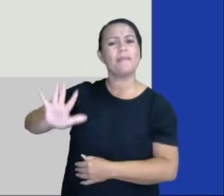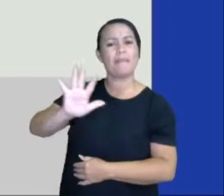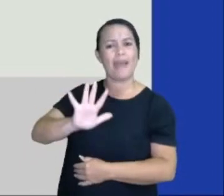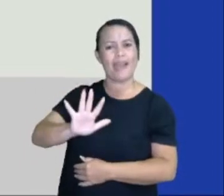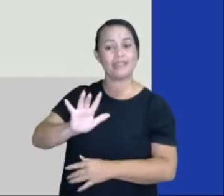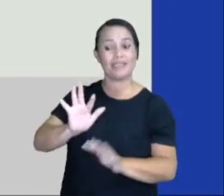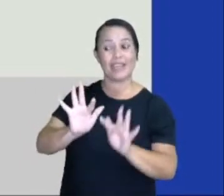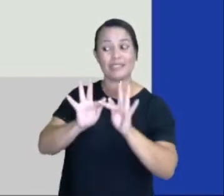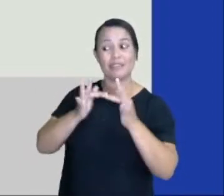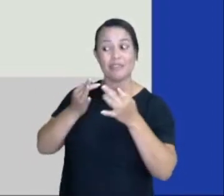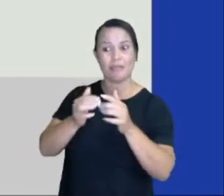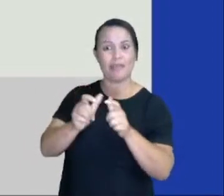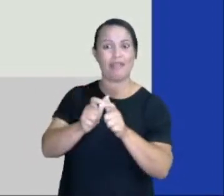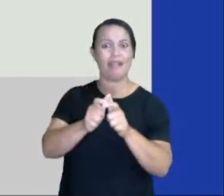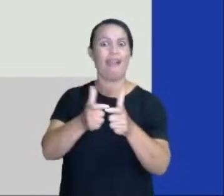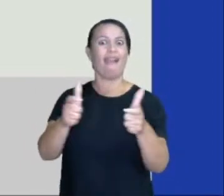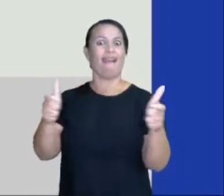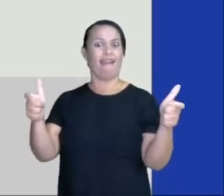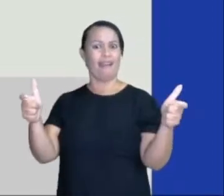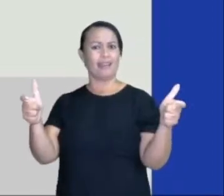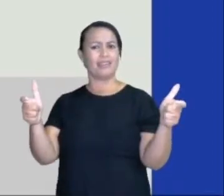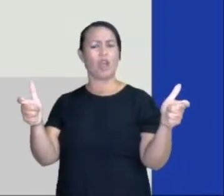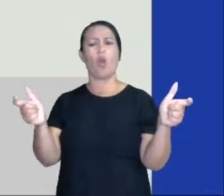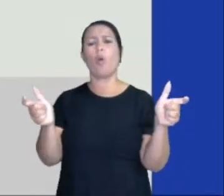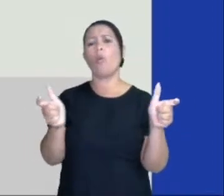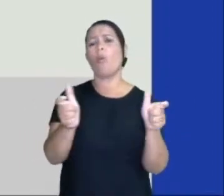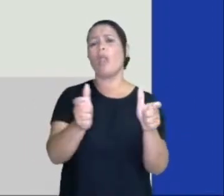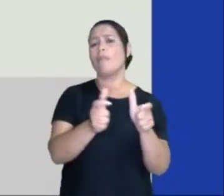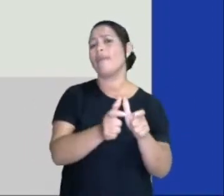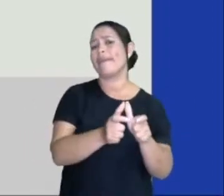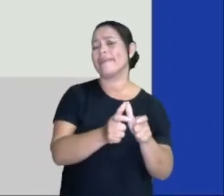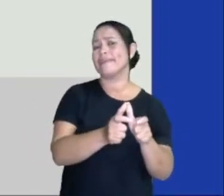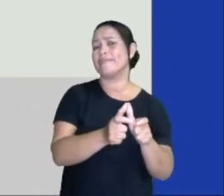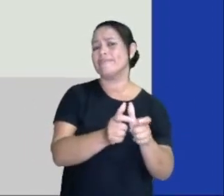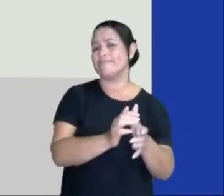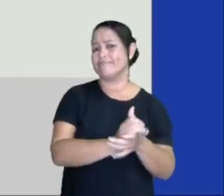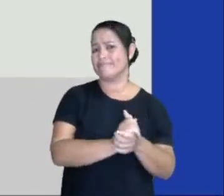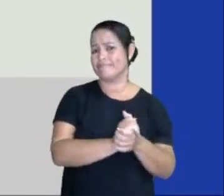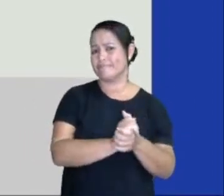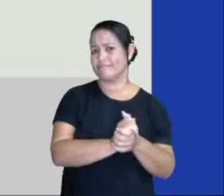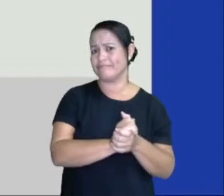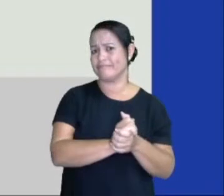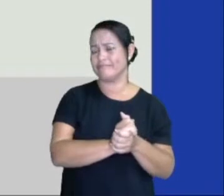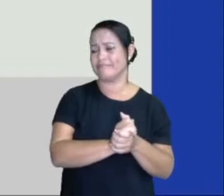Essa família é grande ou ela é pequena?